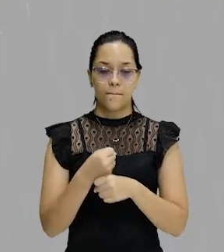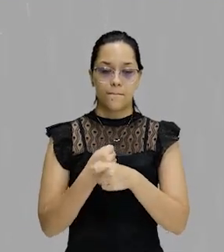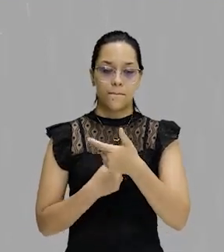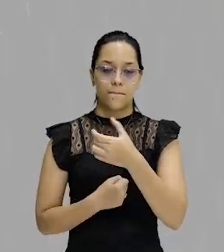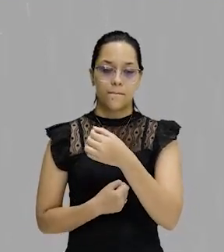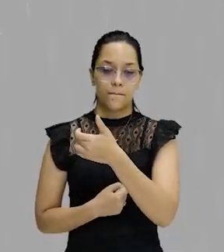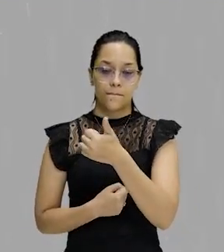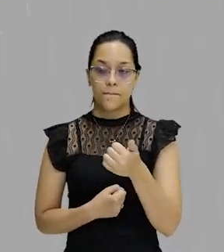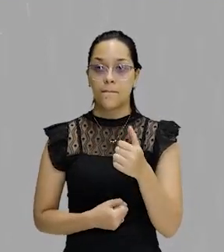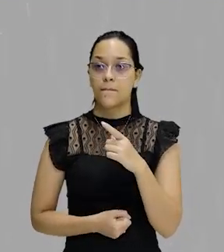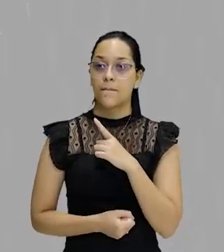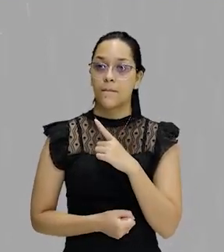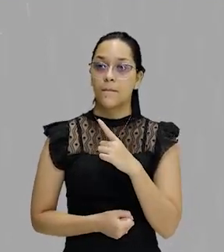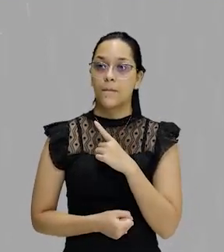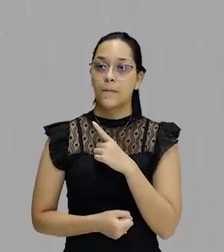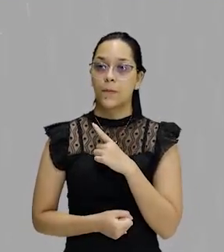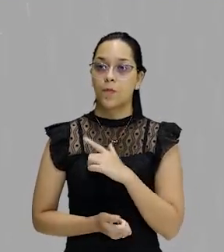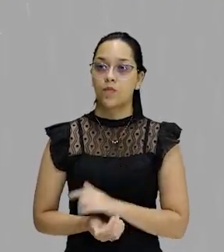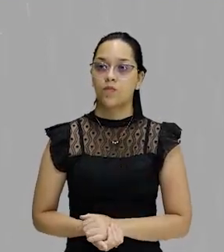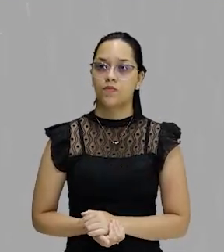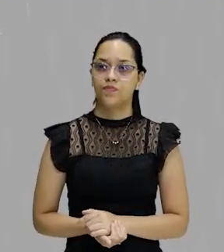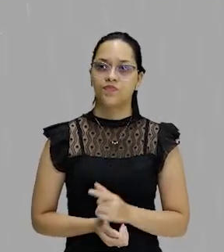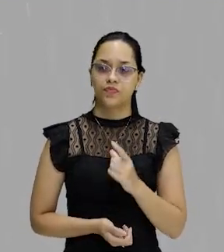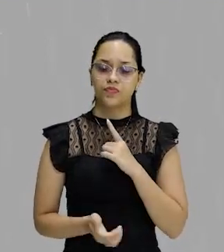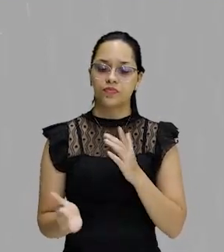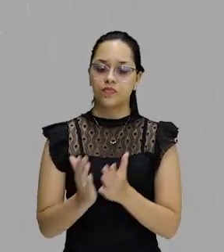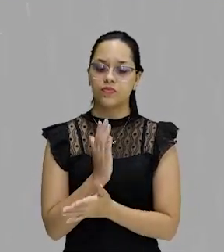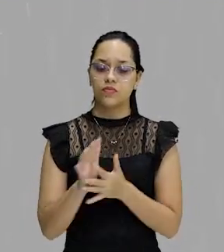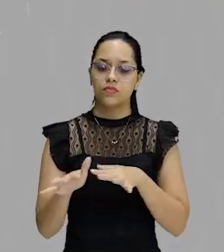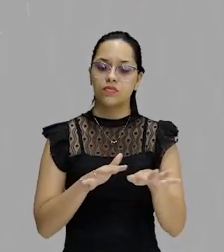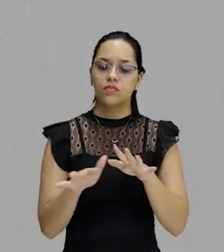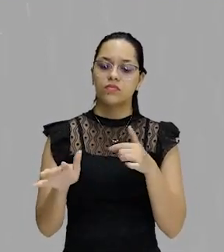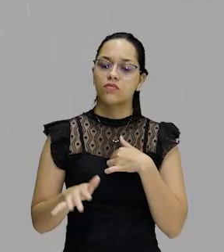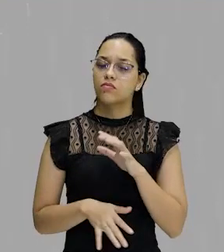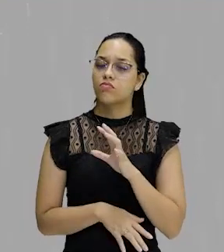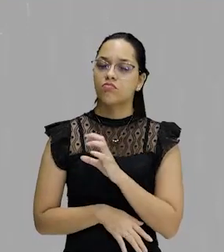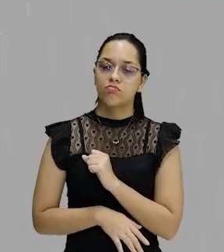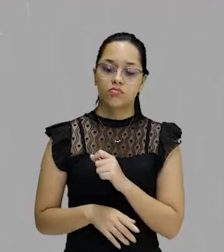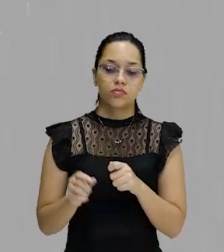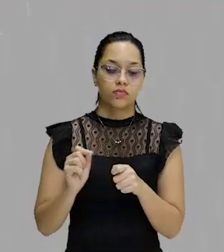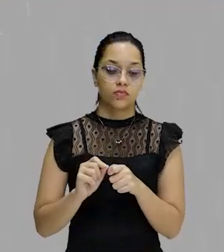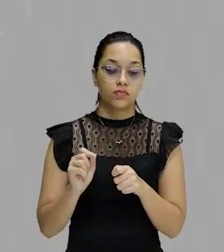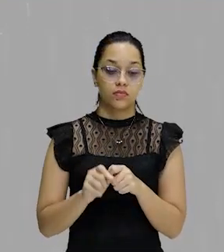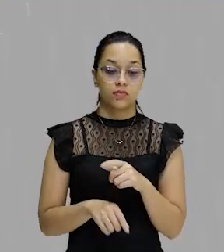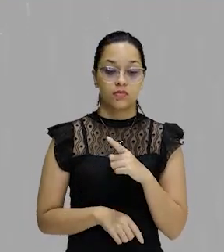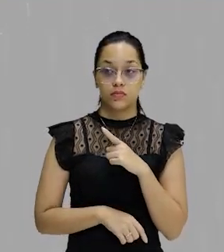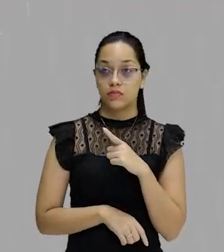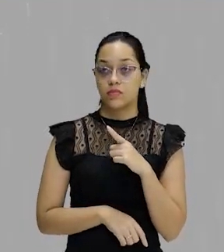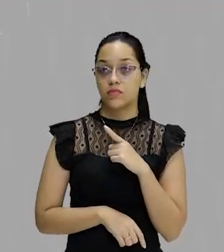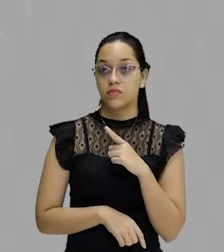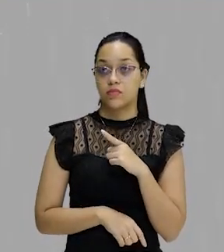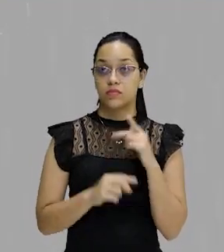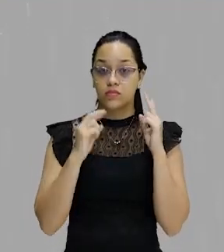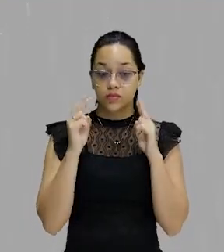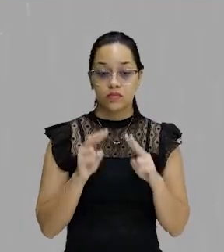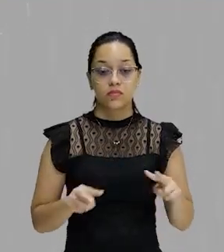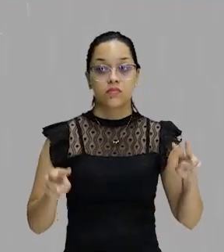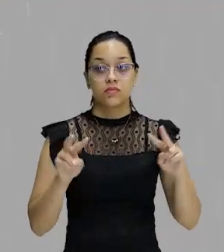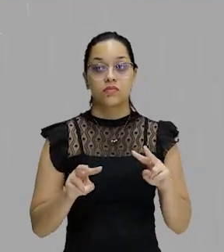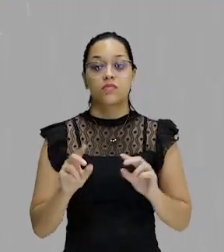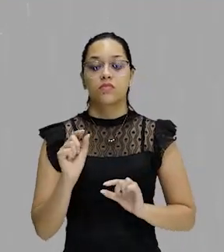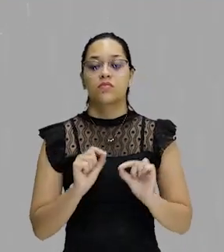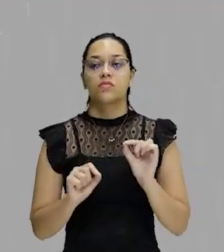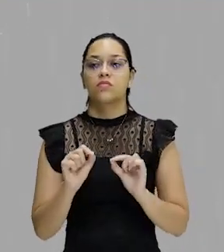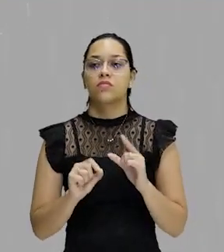de 2021 da FGV. Esse é um dos movimentos que eu gosto sempre de fazer, né, essa pegada de olhar para o que